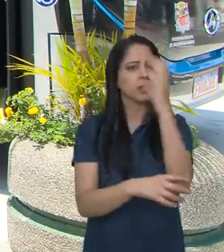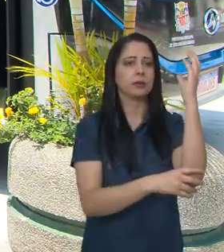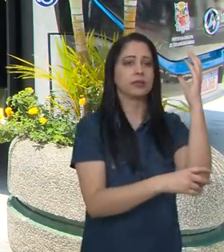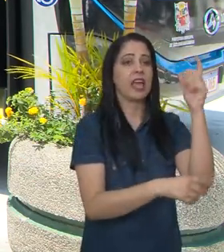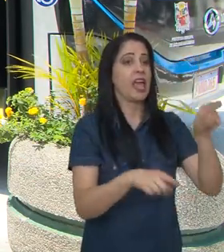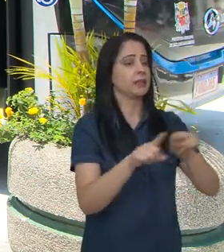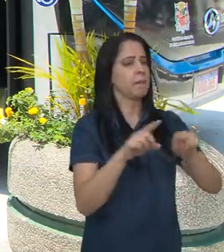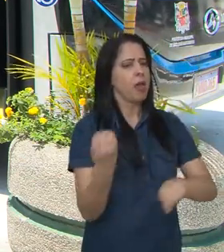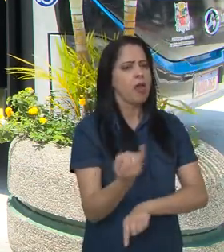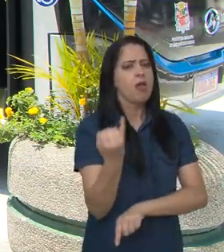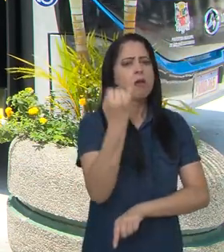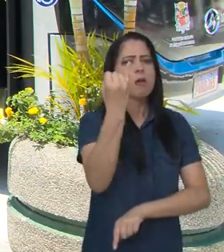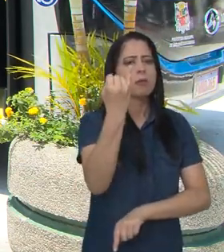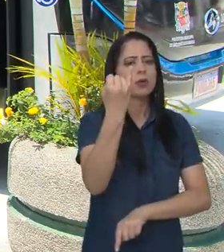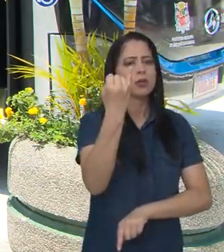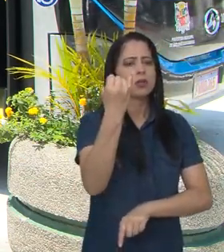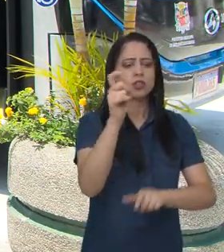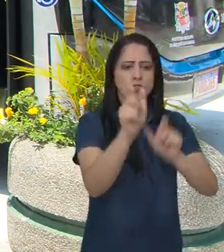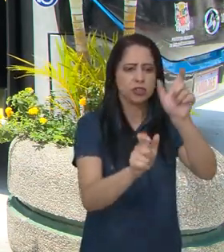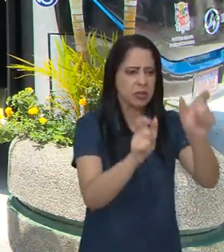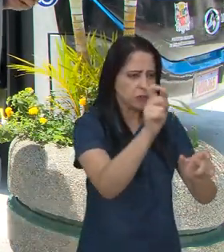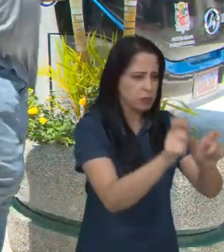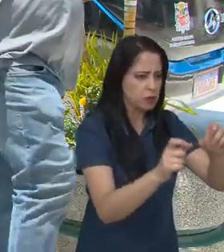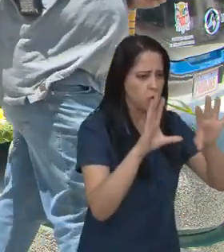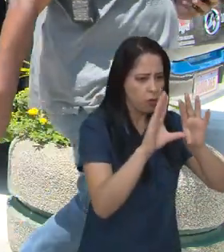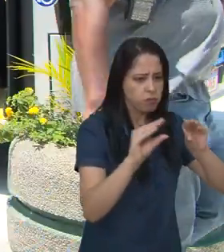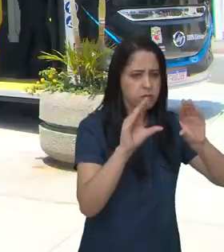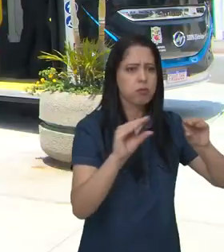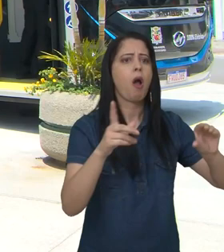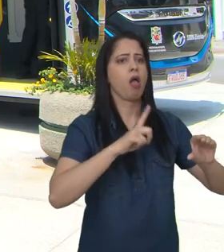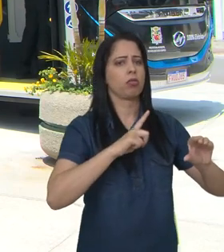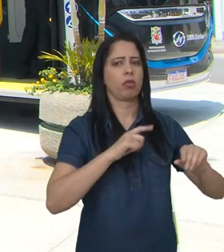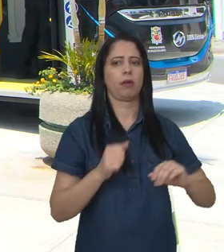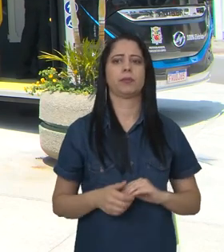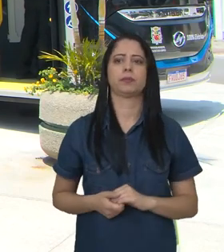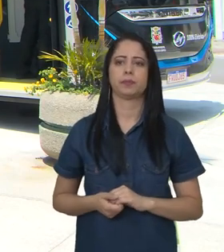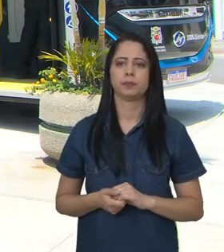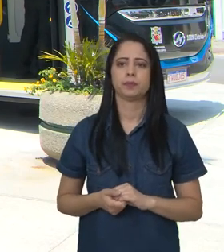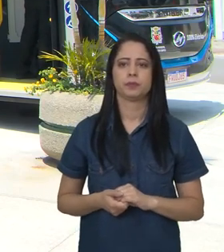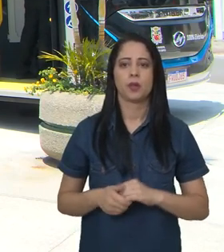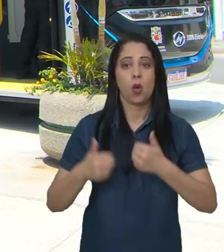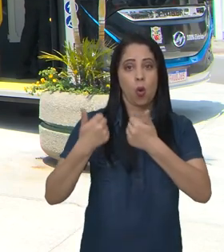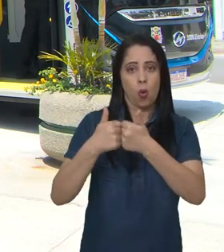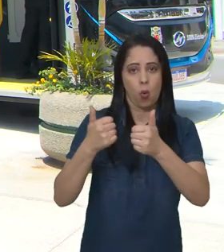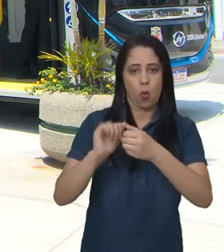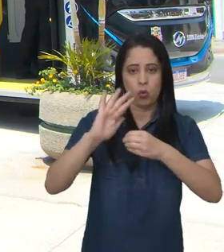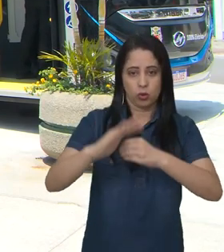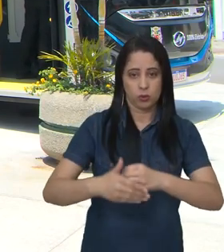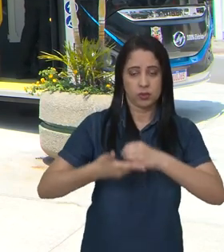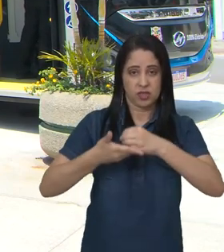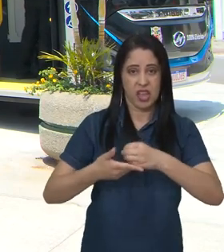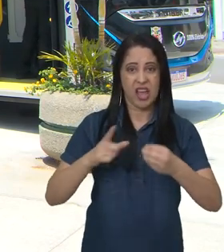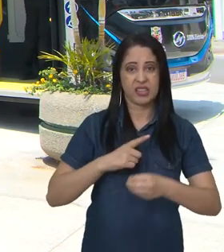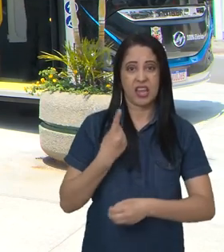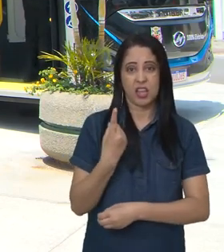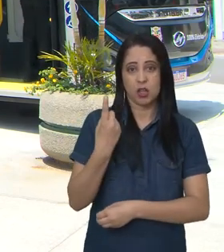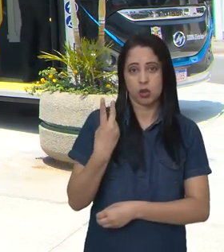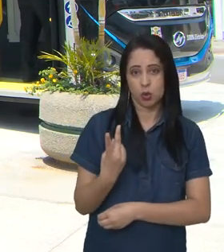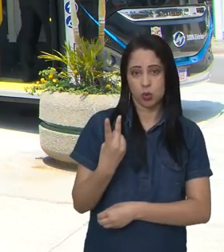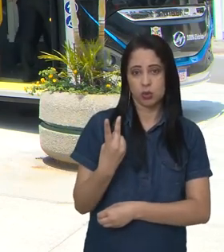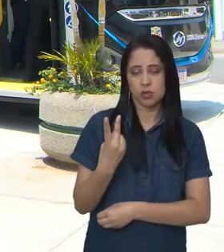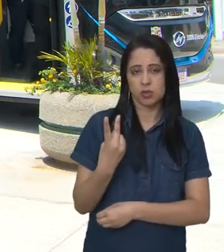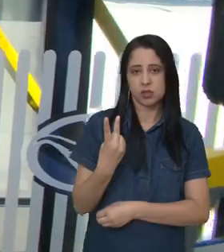mais do que isso importante para a comunidade dos nossos passageiros o veículo sustentável possui 12,2